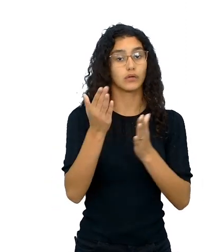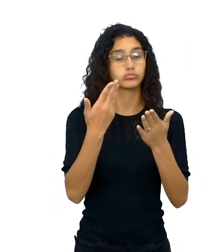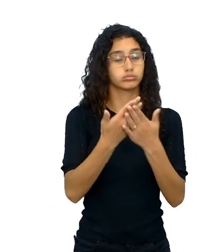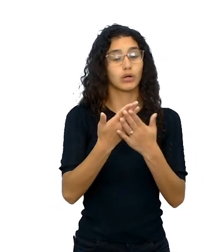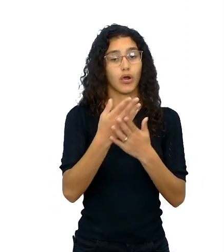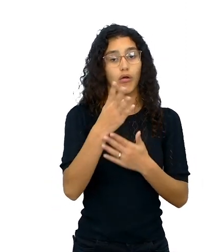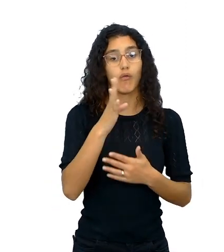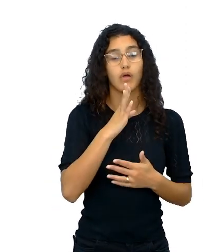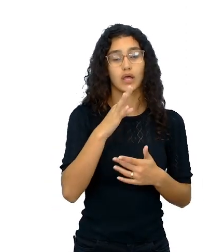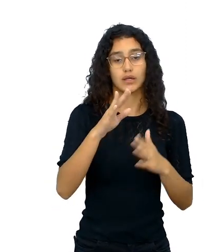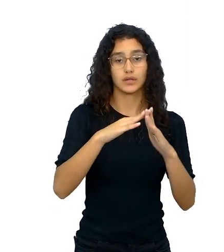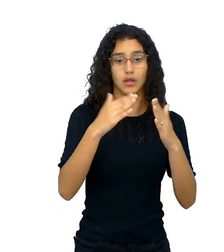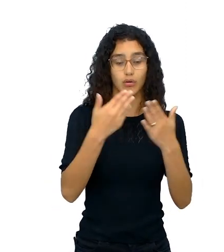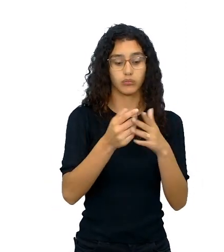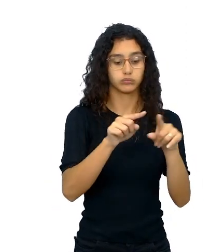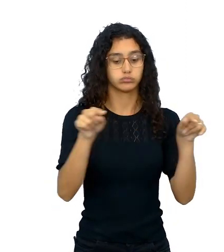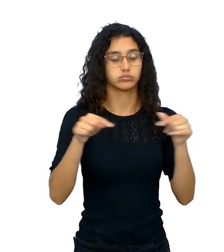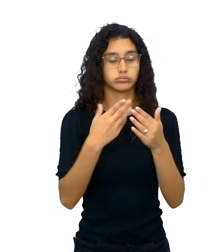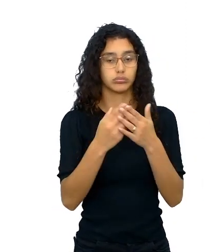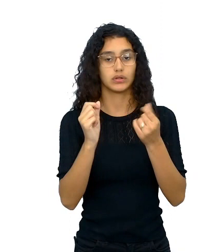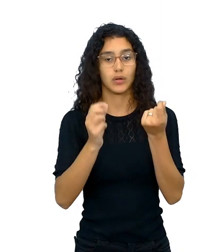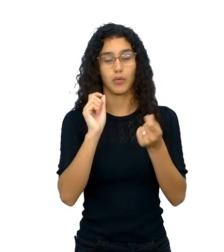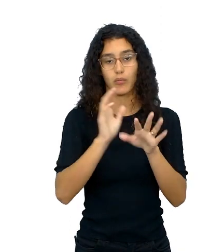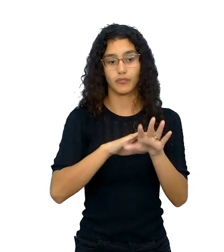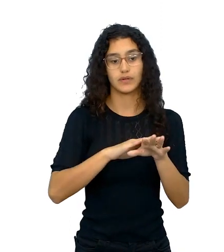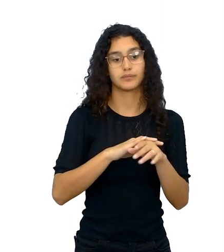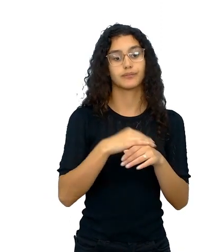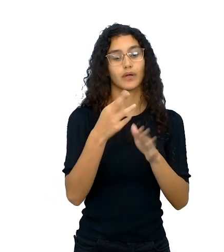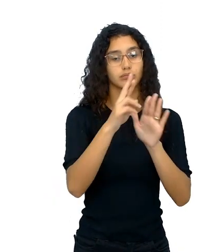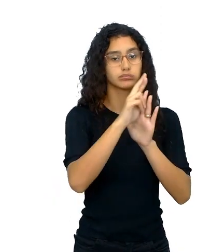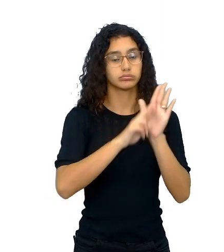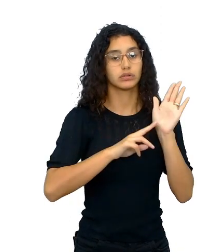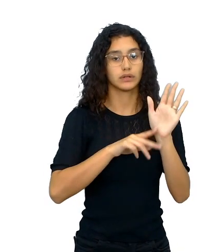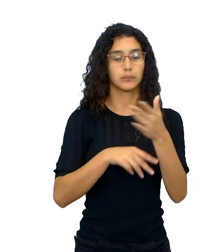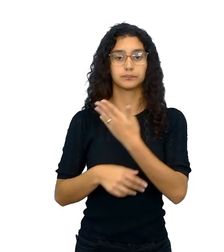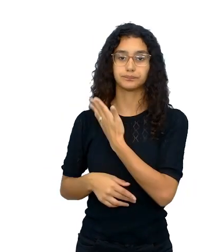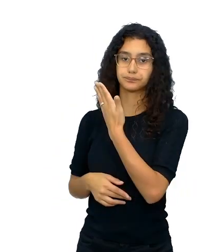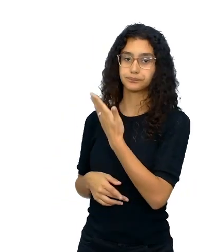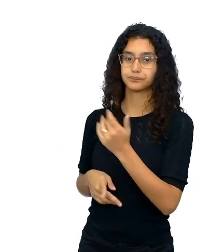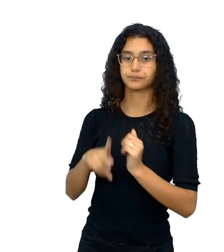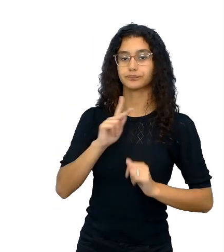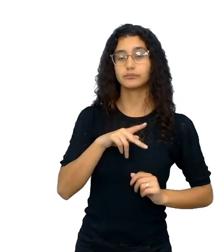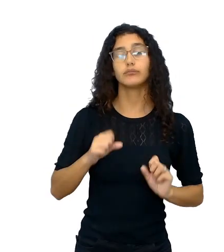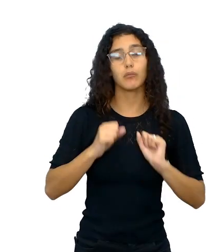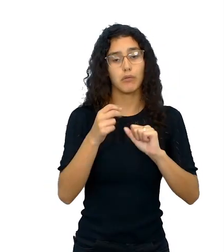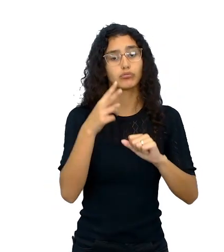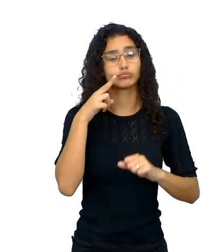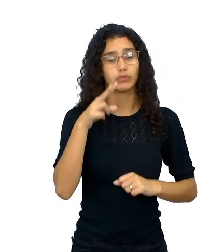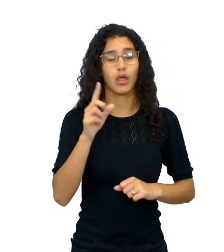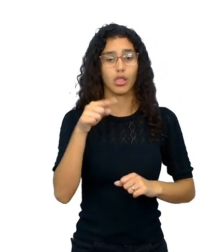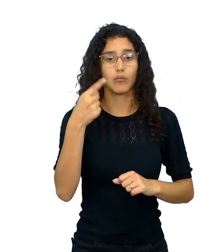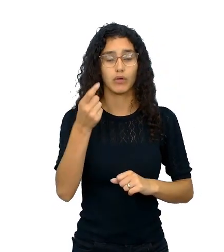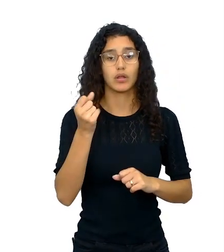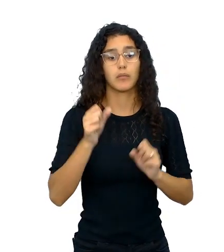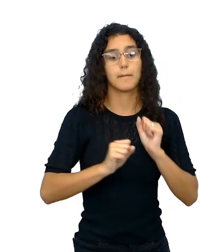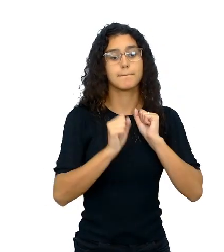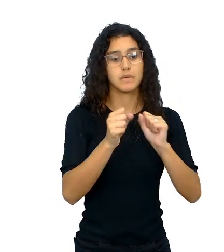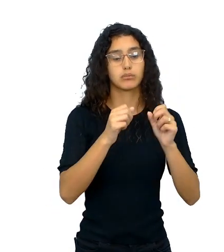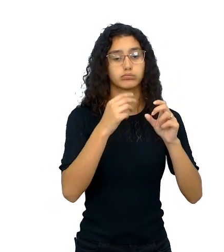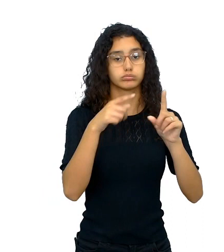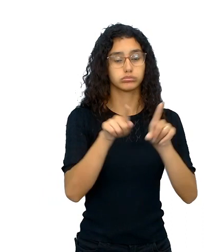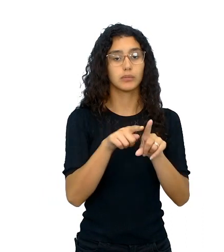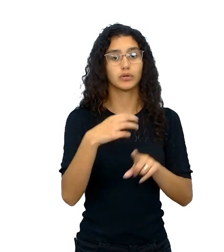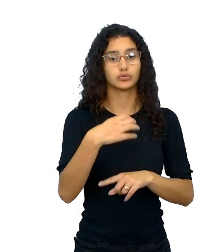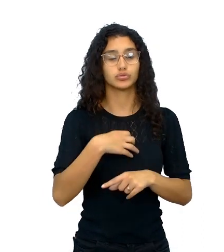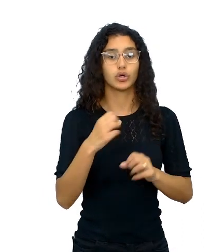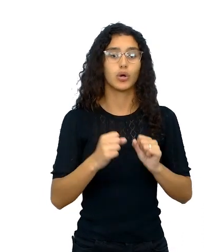conhece o perfil da sua turma e sabe o que trabalhar. Essas são nossas referências, professor, para que você consulte, né, e possa, então, de